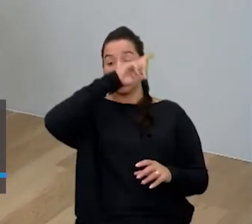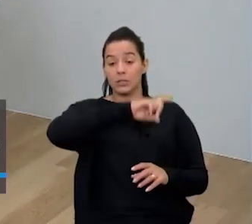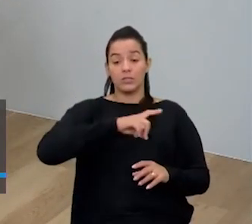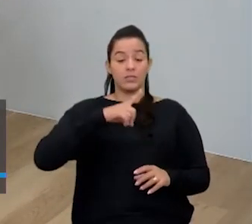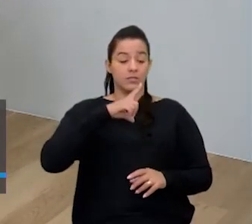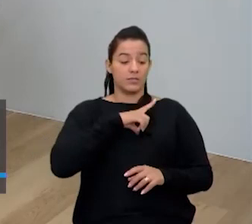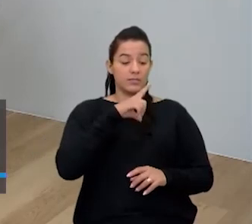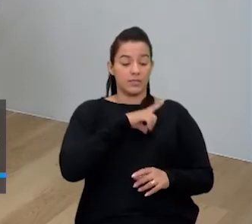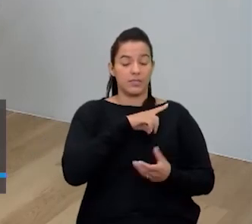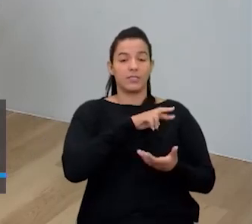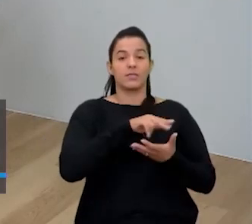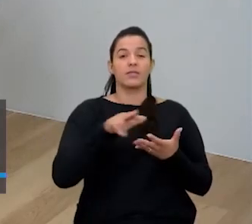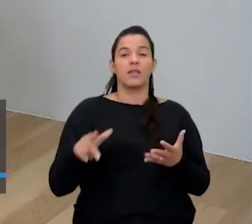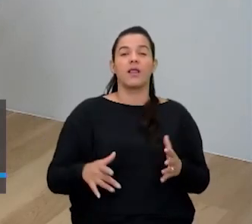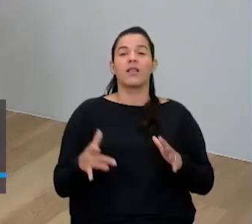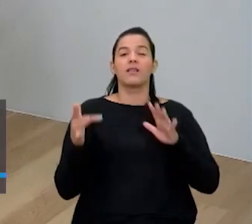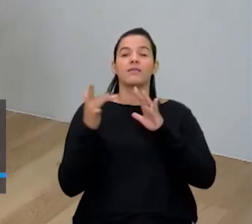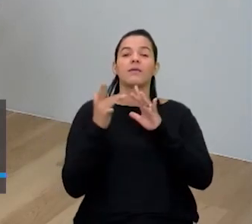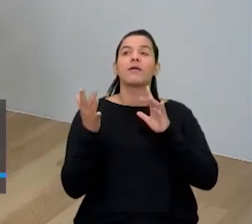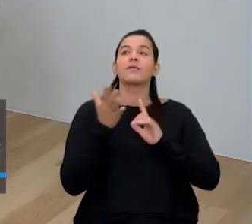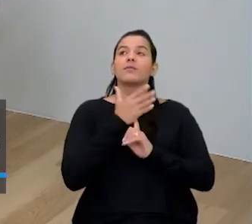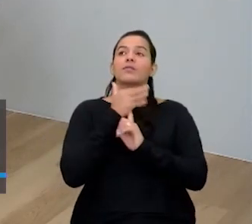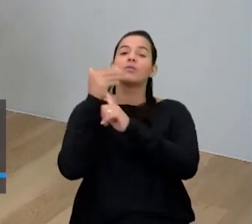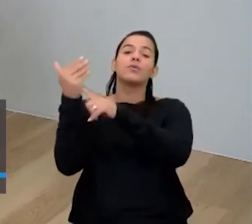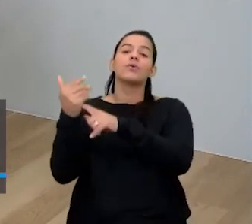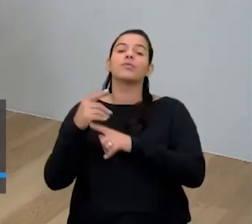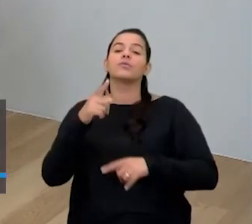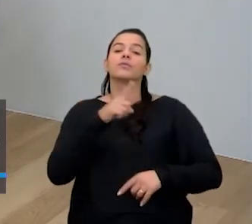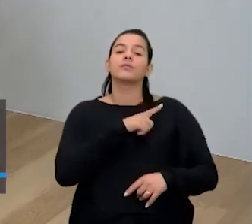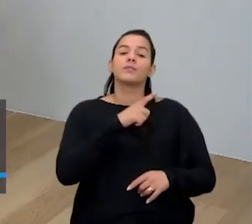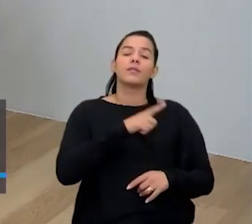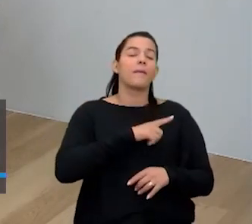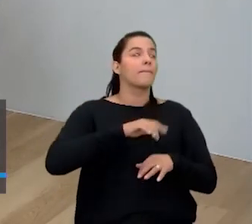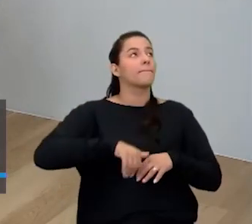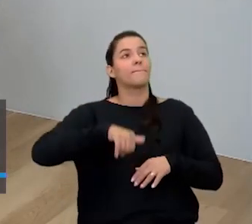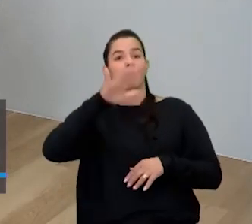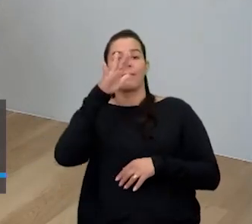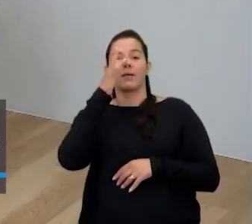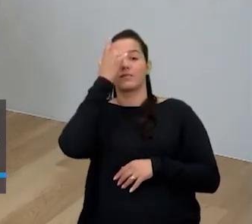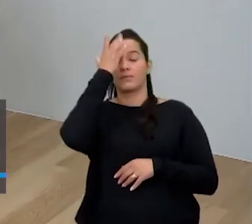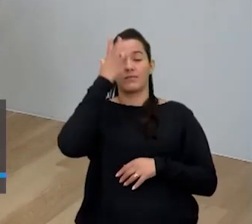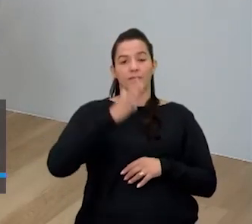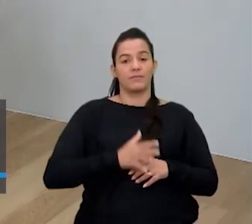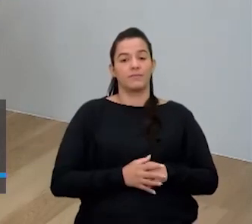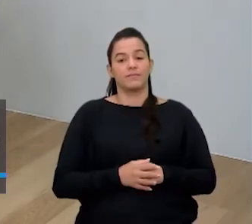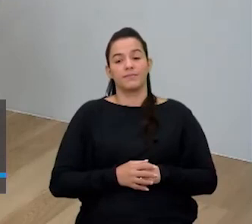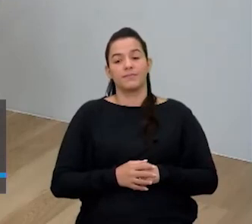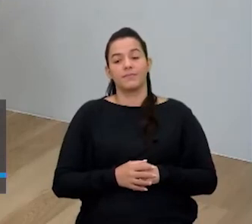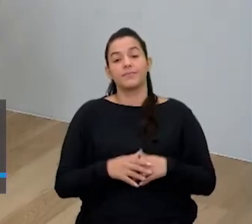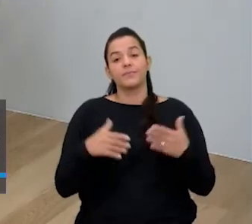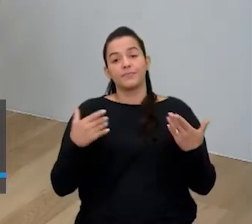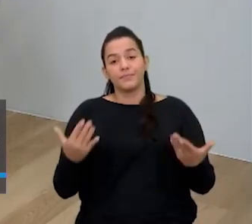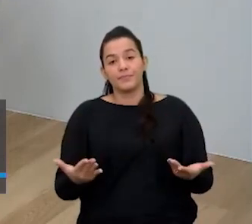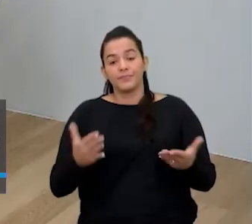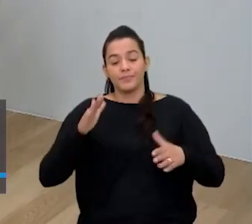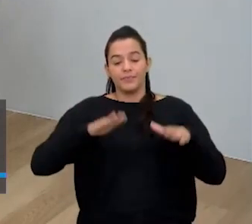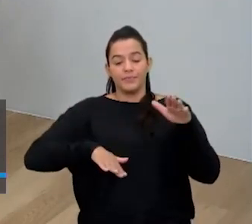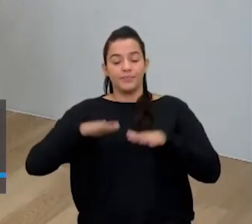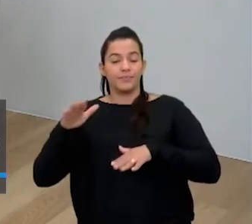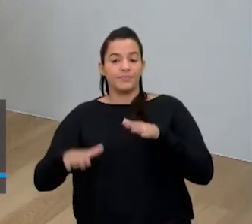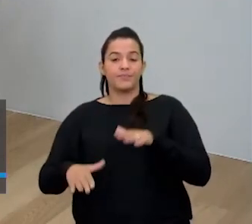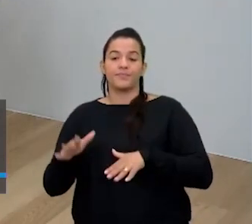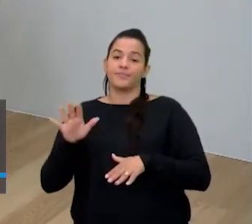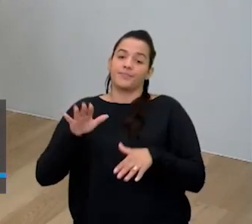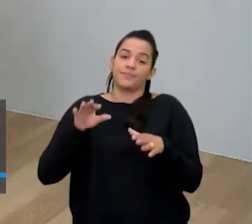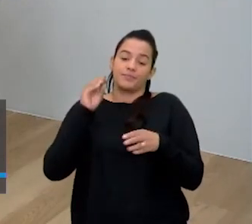familiar, por uma questão tecnológica, elas se mantêm de uma forma mais fácil. E às vezes pessoas, membros da